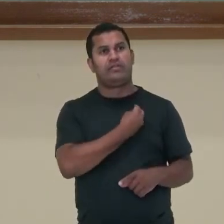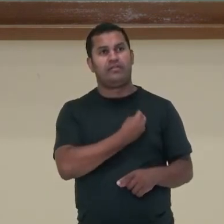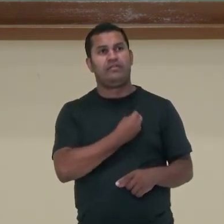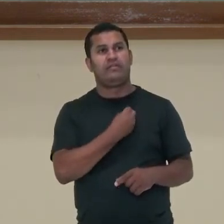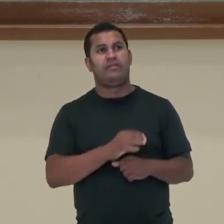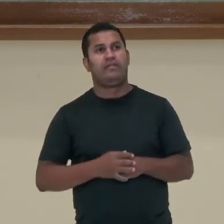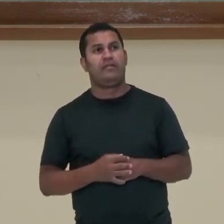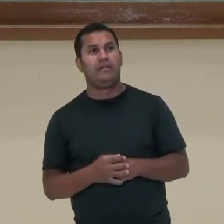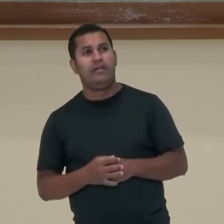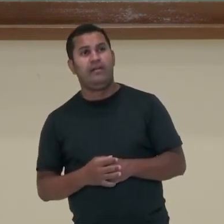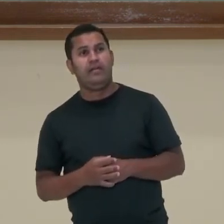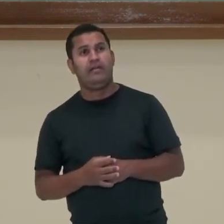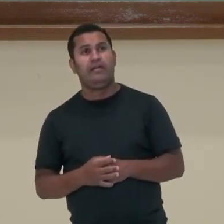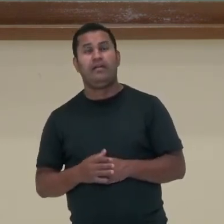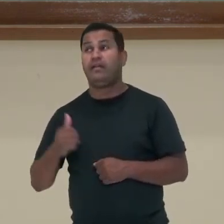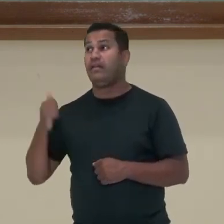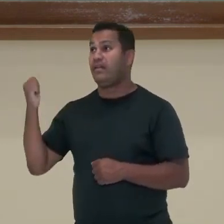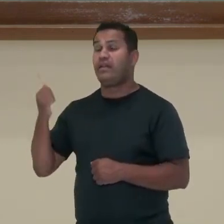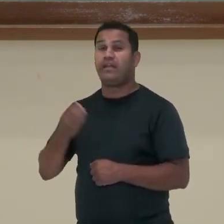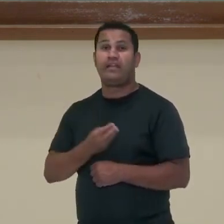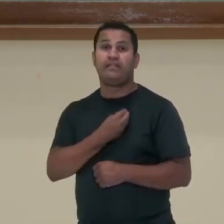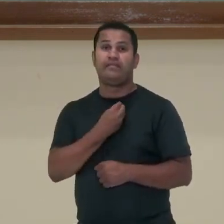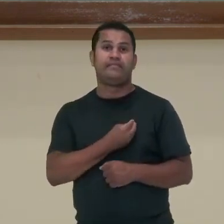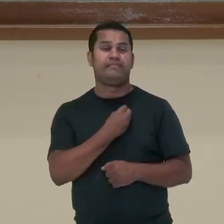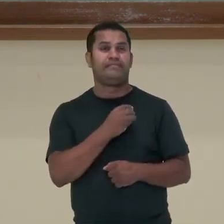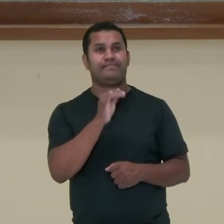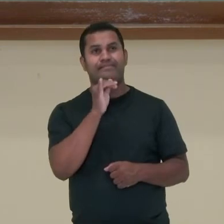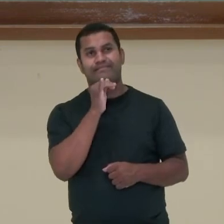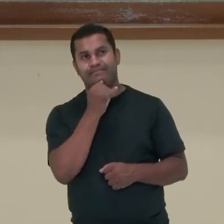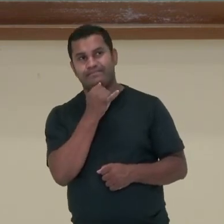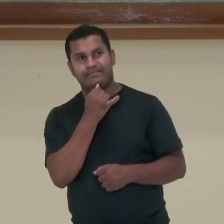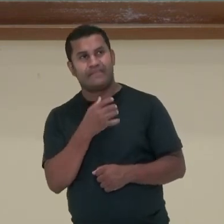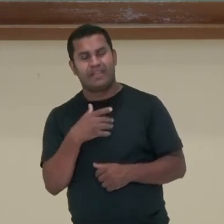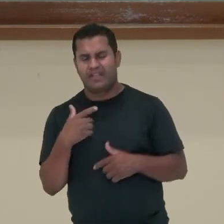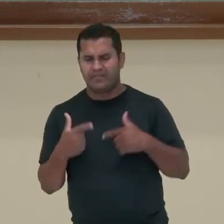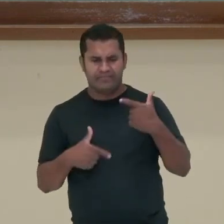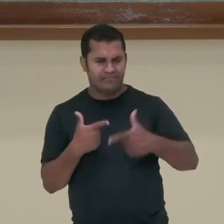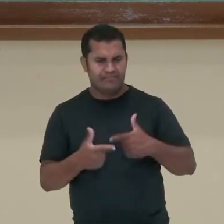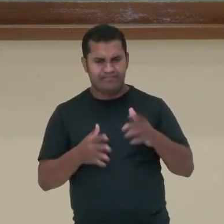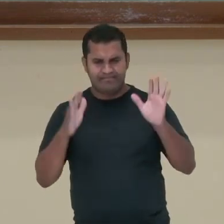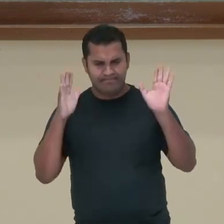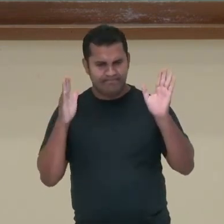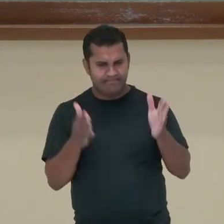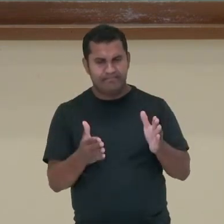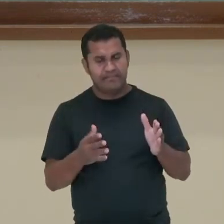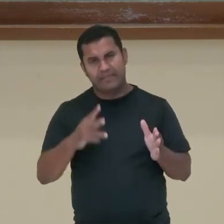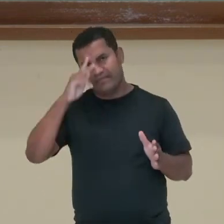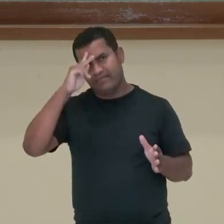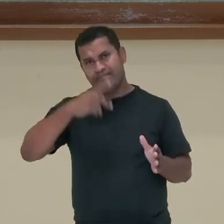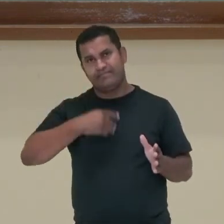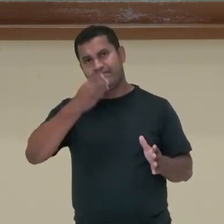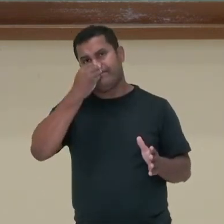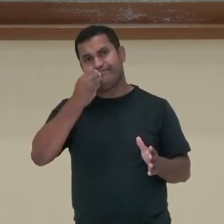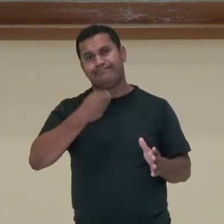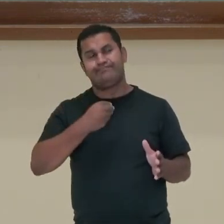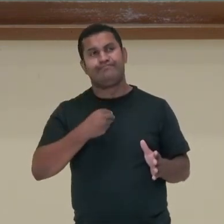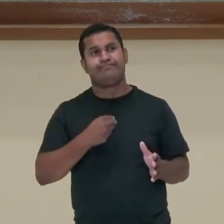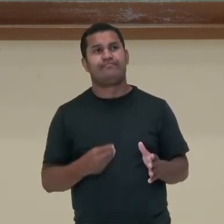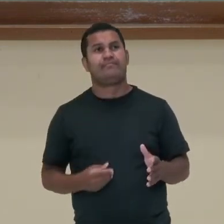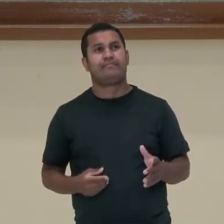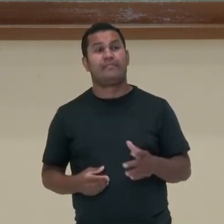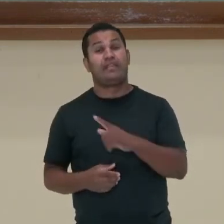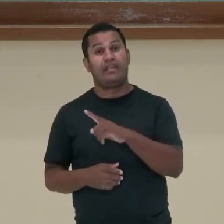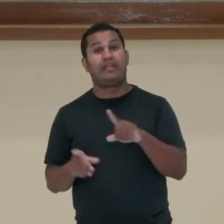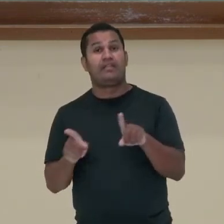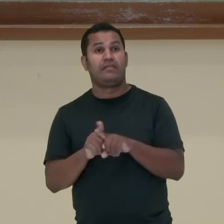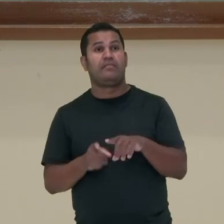tristeza, porque ele se tornou uma pessoa muito isolada, ele esquecia de comer, ele só trabalhava, esquecia dele mesmo. E ele começou também a ter uma vida um pouco boêmia.